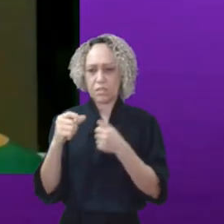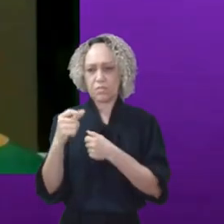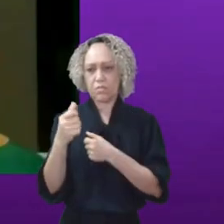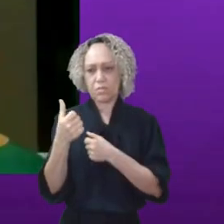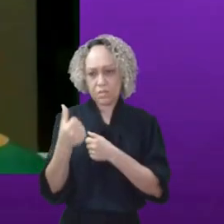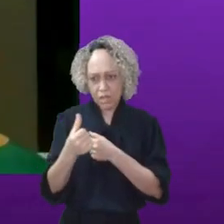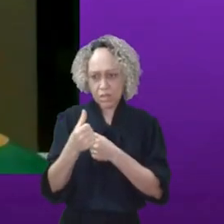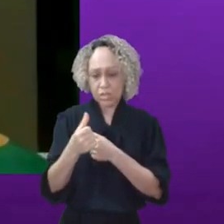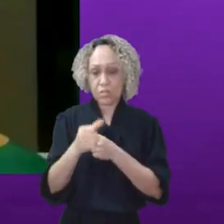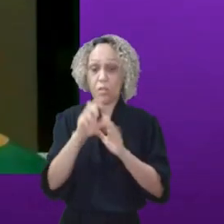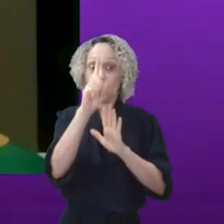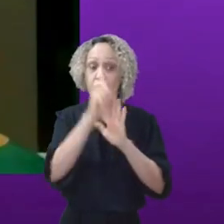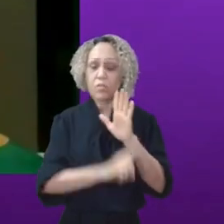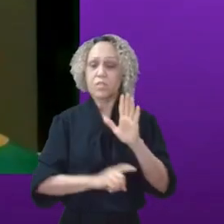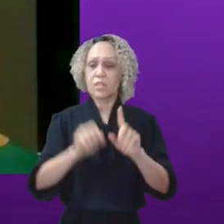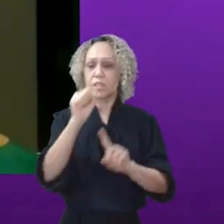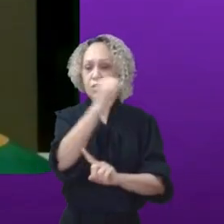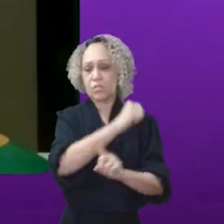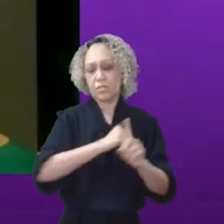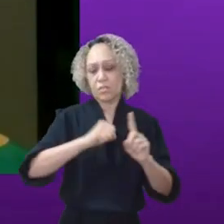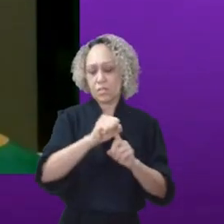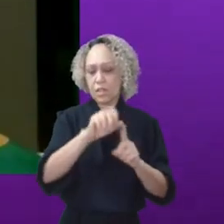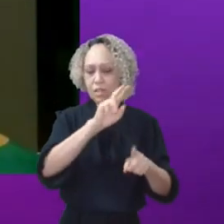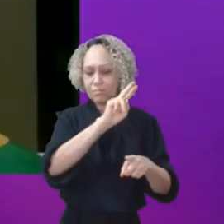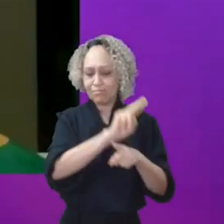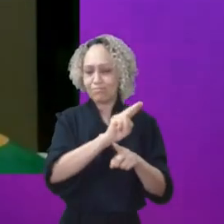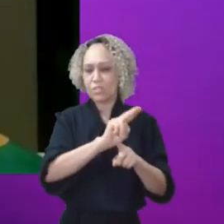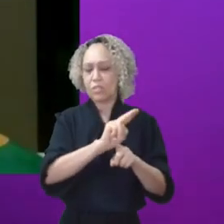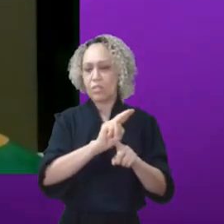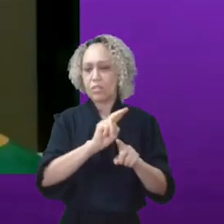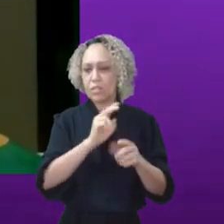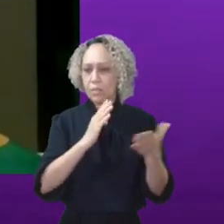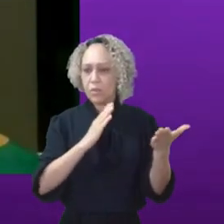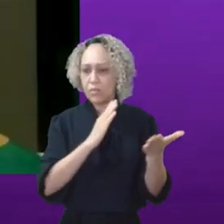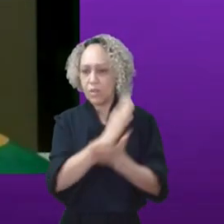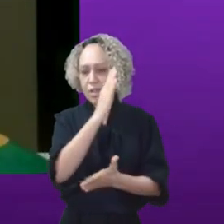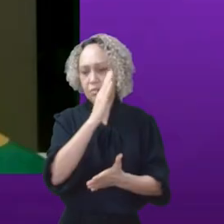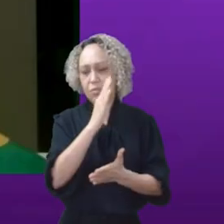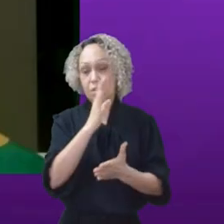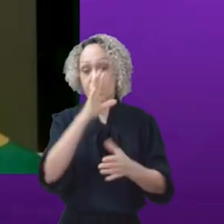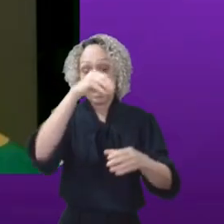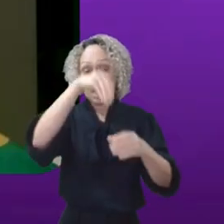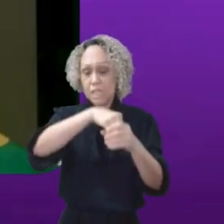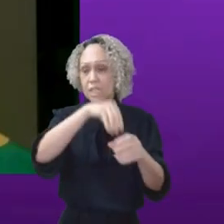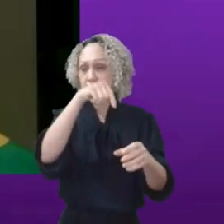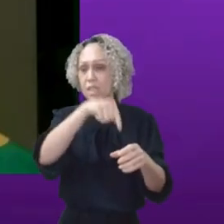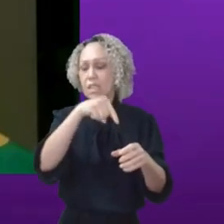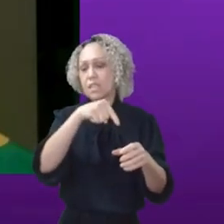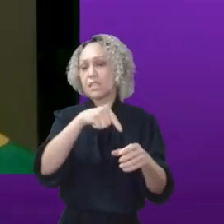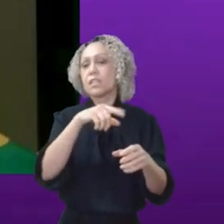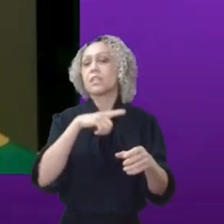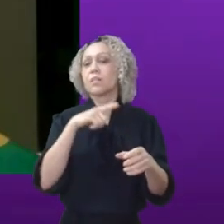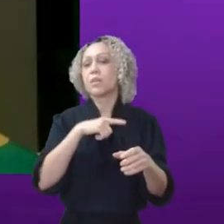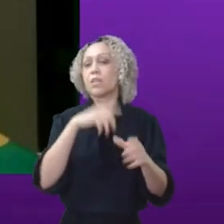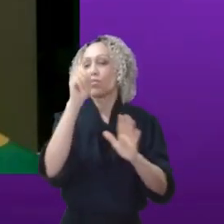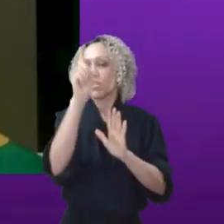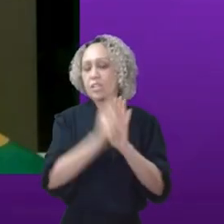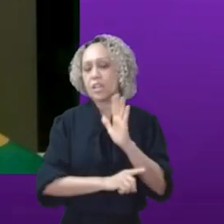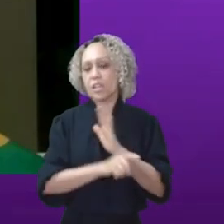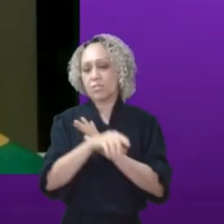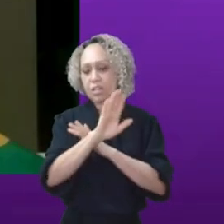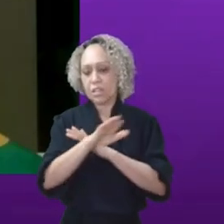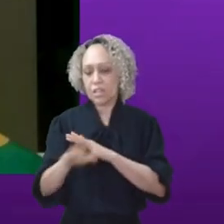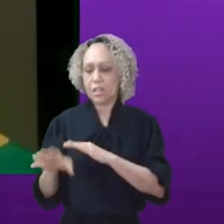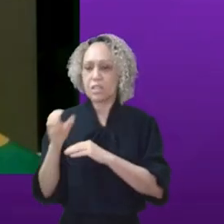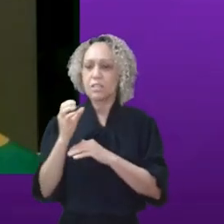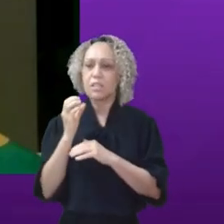direitos sociais. E entre esses direitos, não é, o direito da criança e do adolescente, ele está dito,